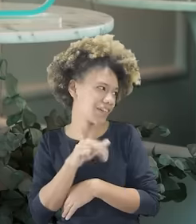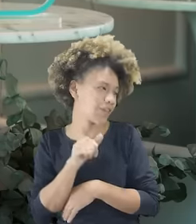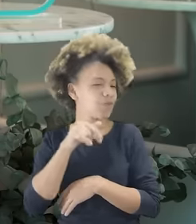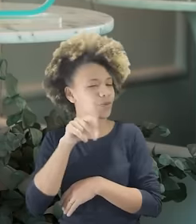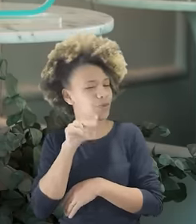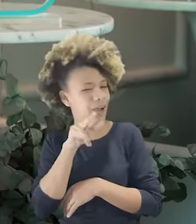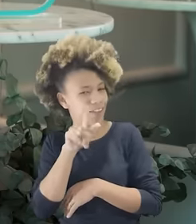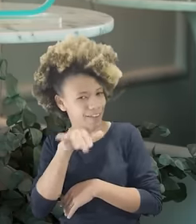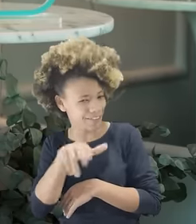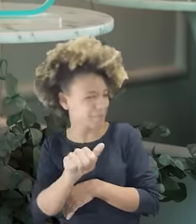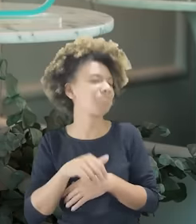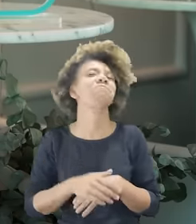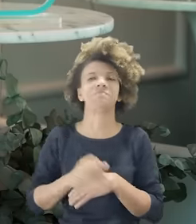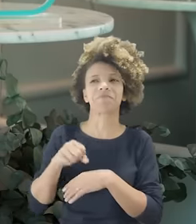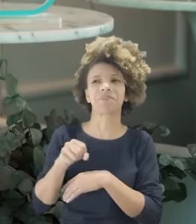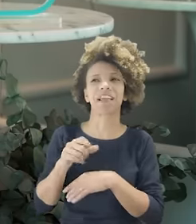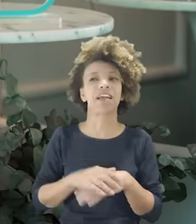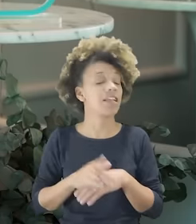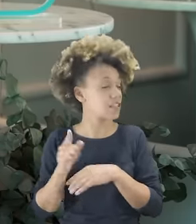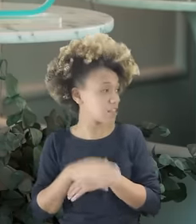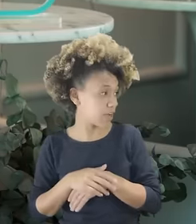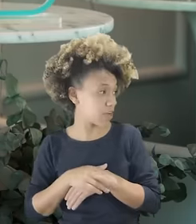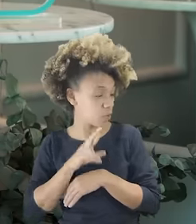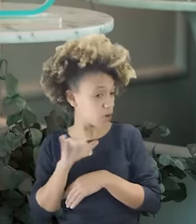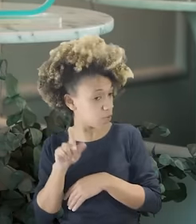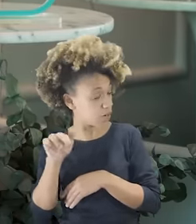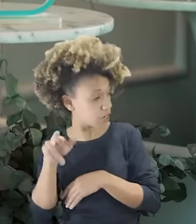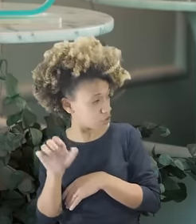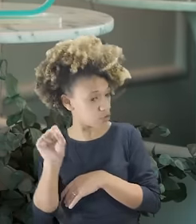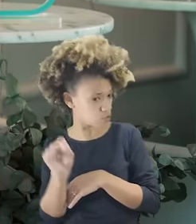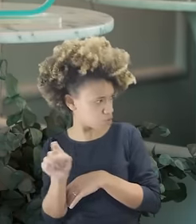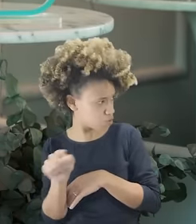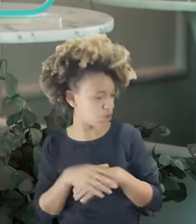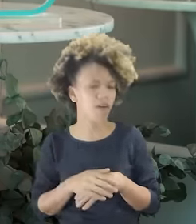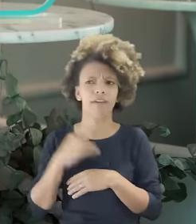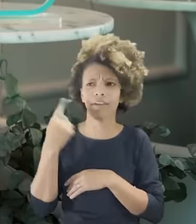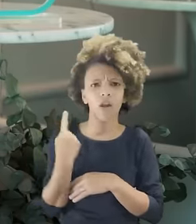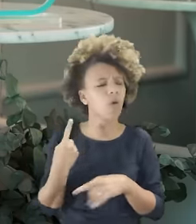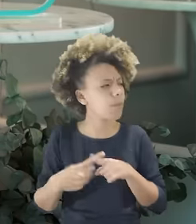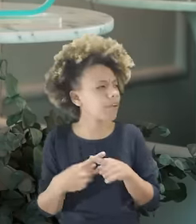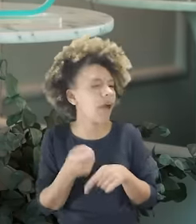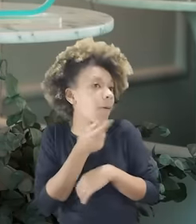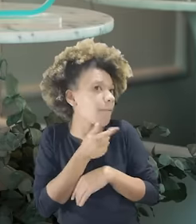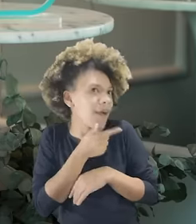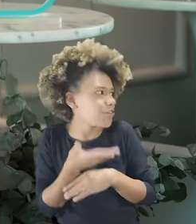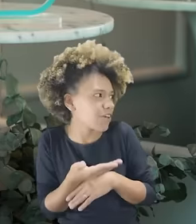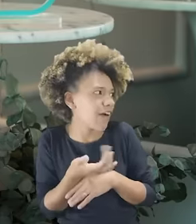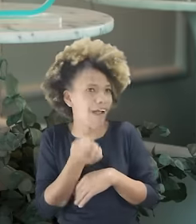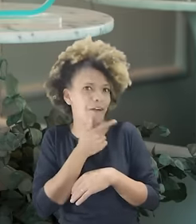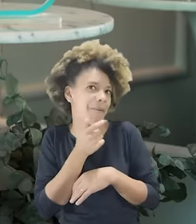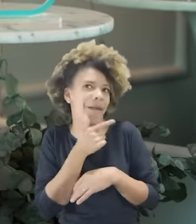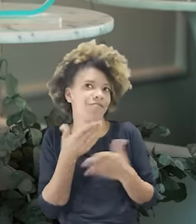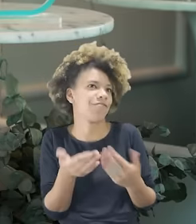que é tipo você vai no no Rio Grande do Sul ele é uma porrada O que é muito louco né que a gente está falando de comédia